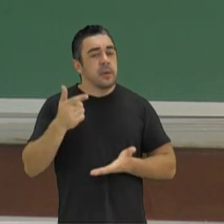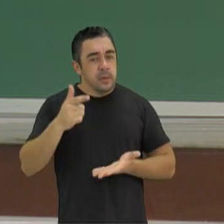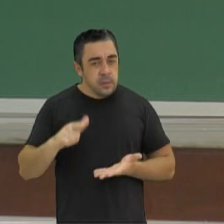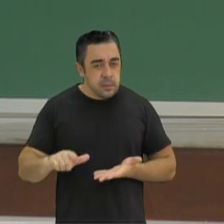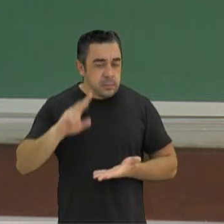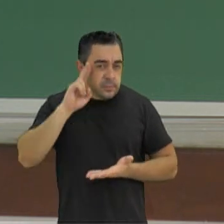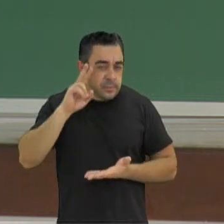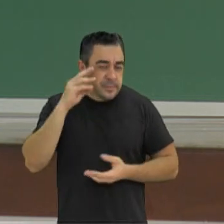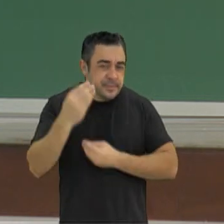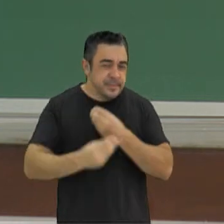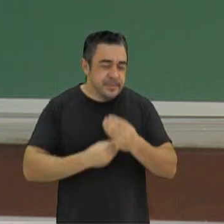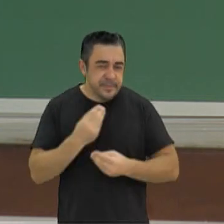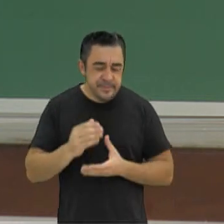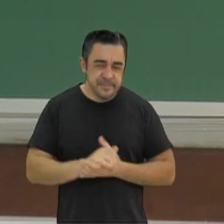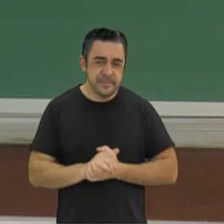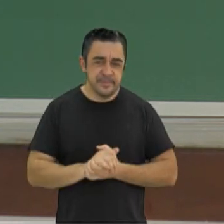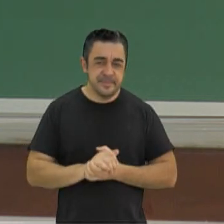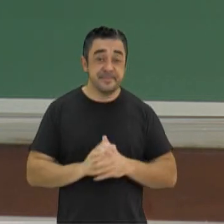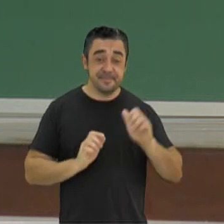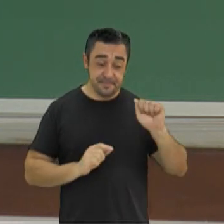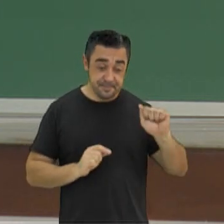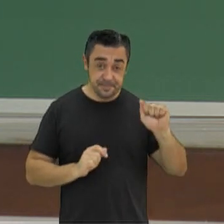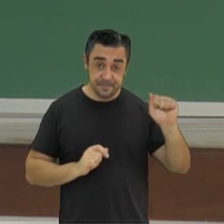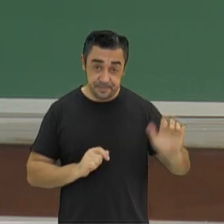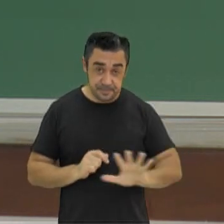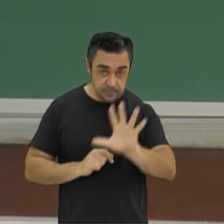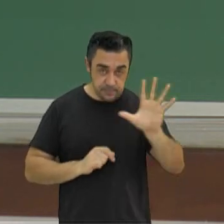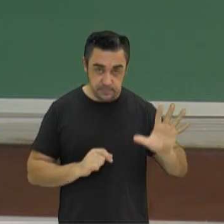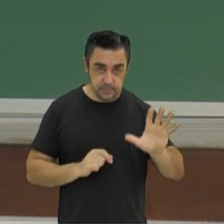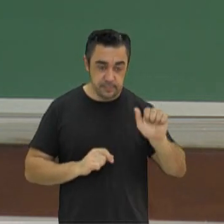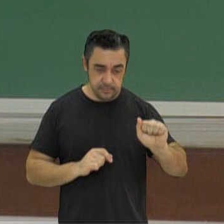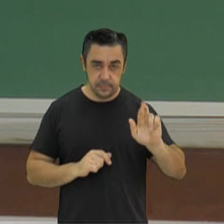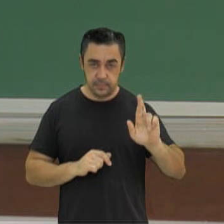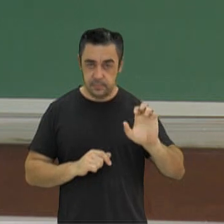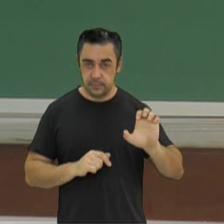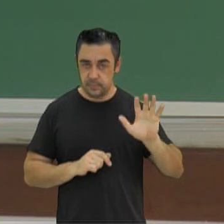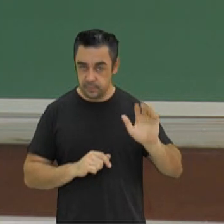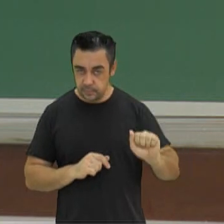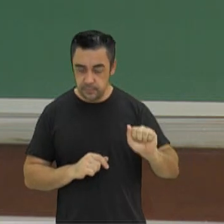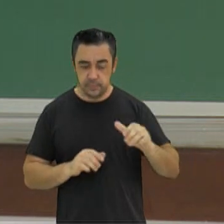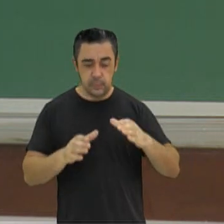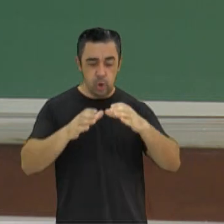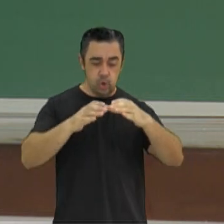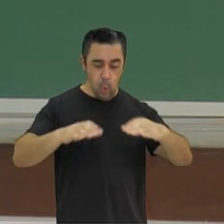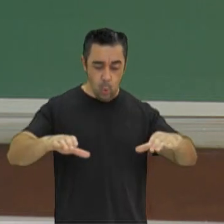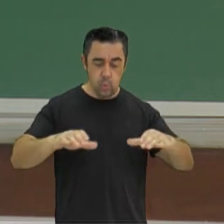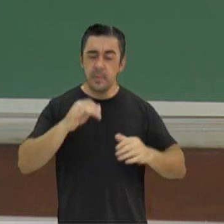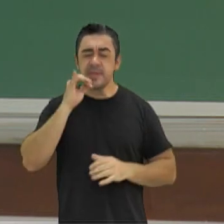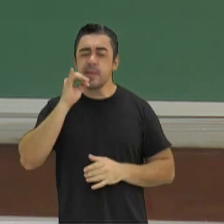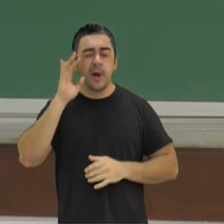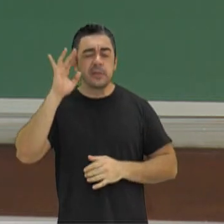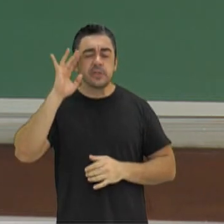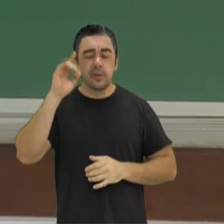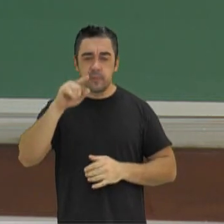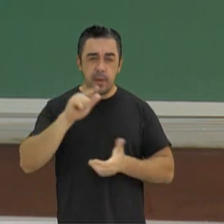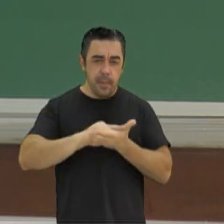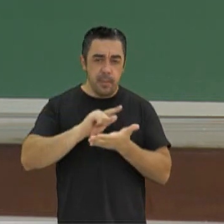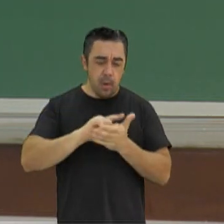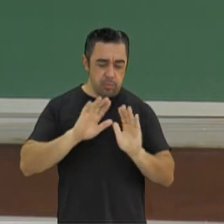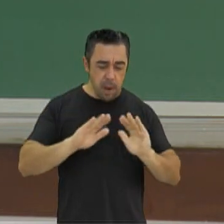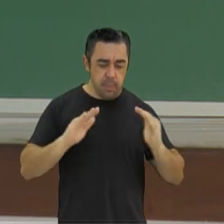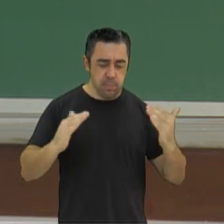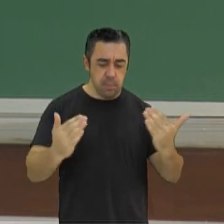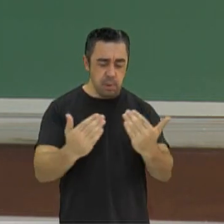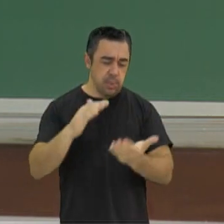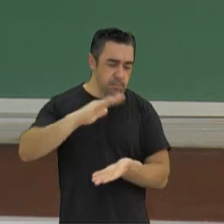pouquinho como você faz. Área é como se você fosse pegar aquele tronco e encapar ele inteirinho de papel. E você gostaria de saber